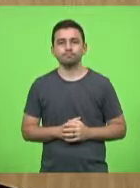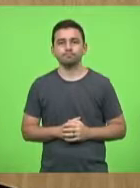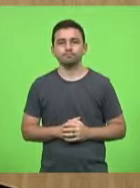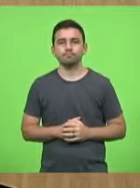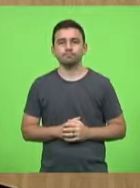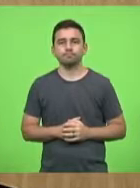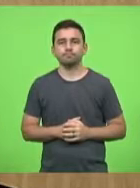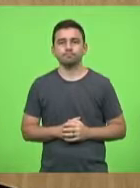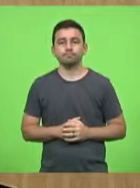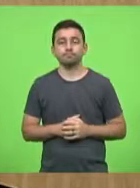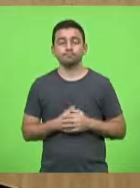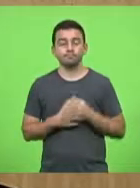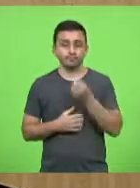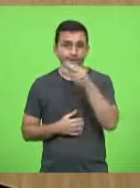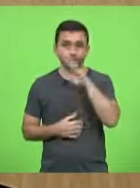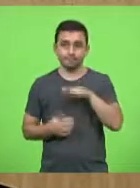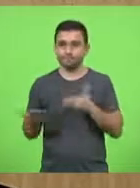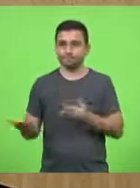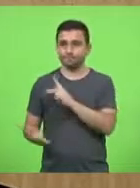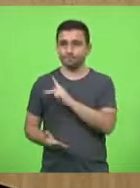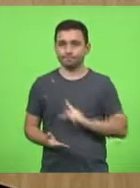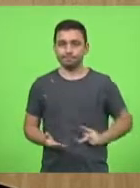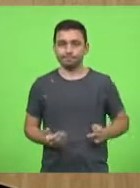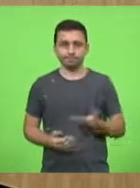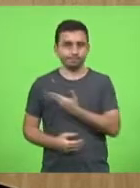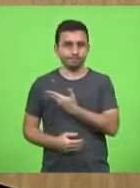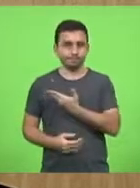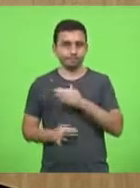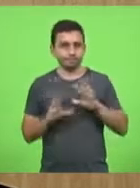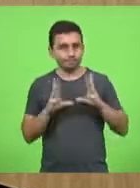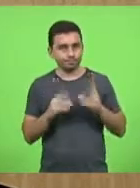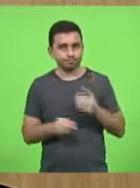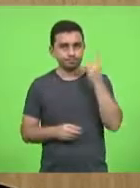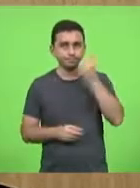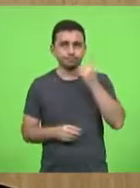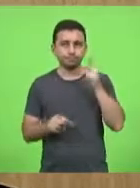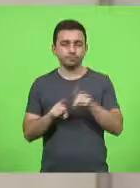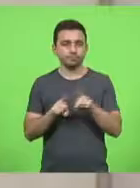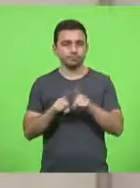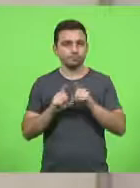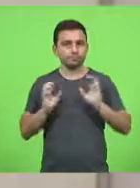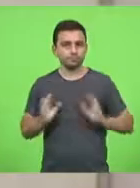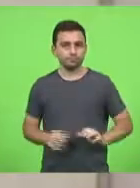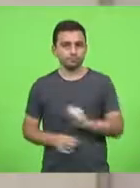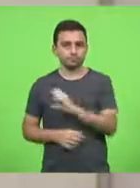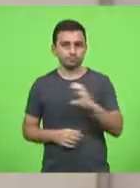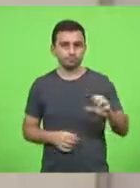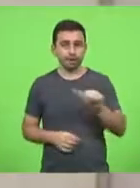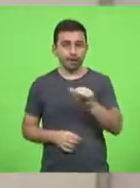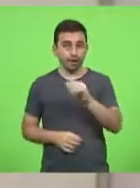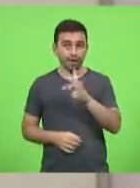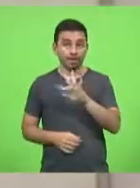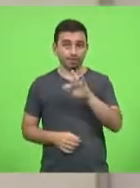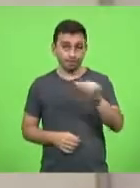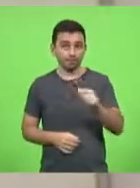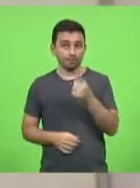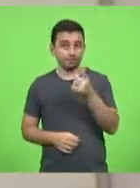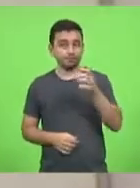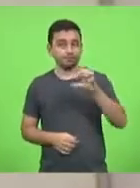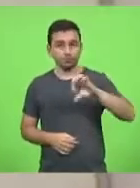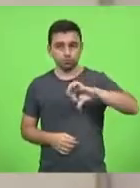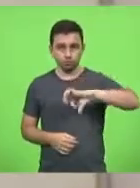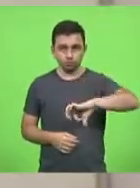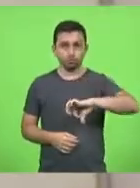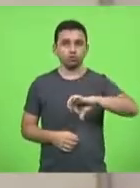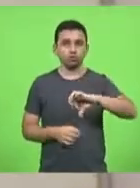Boa tarde, senhor presidente, colegas deputados, cidadão catarinense. Ata da 19ª sessão